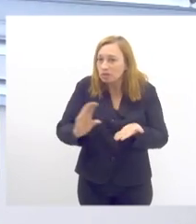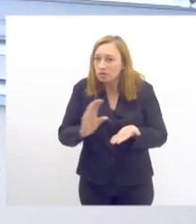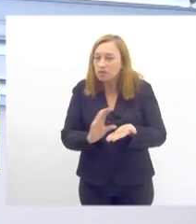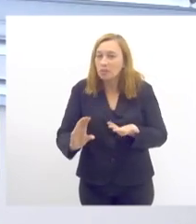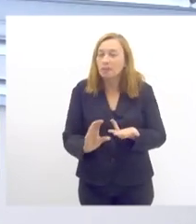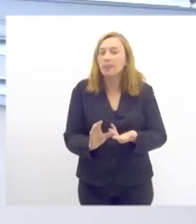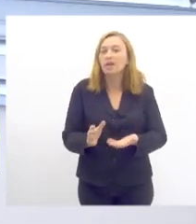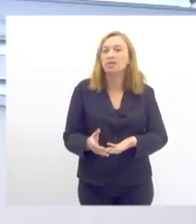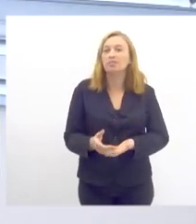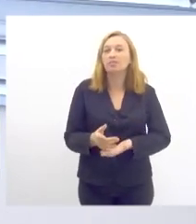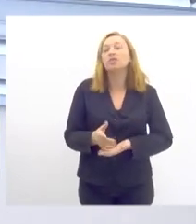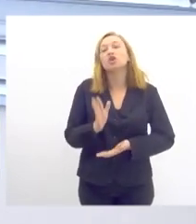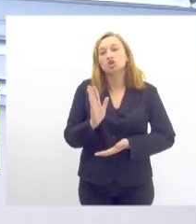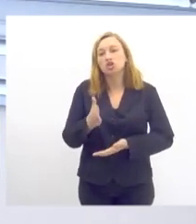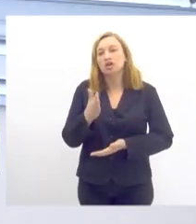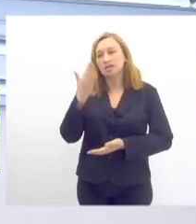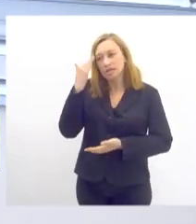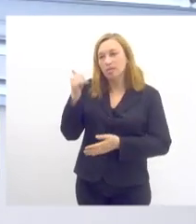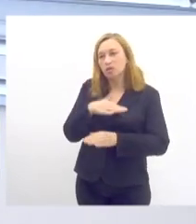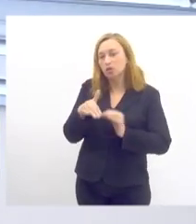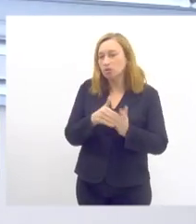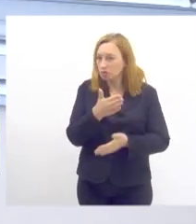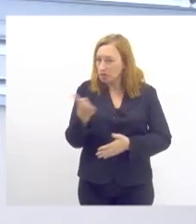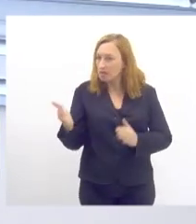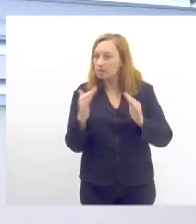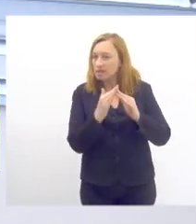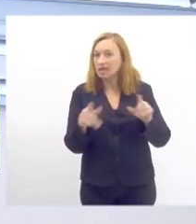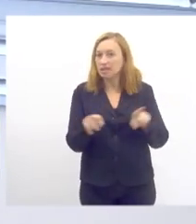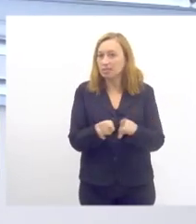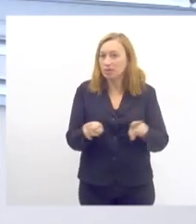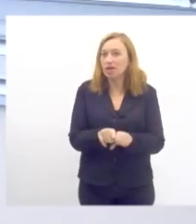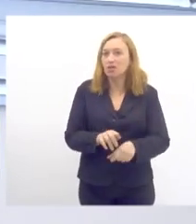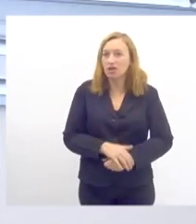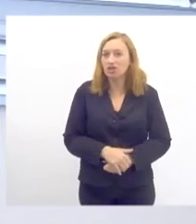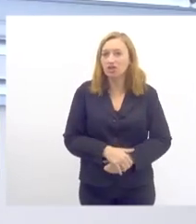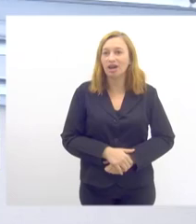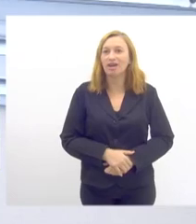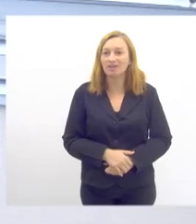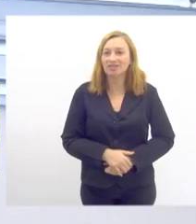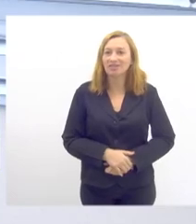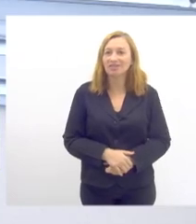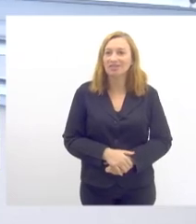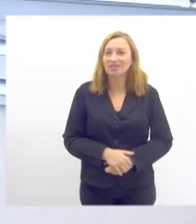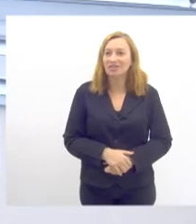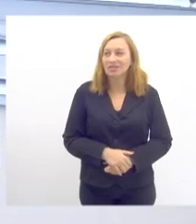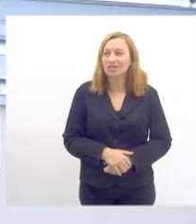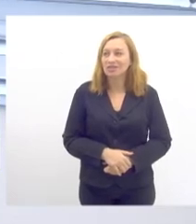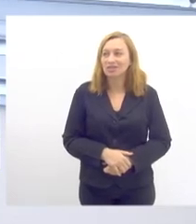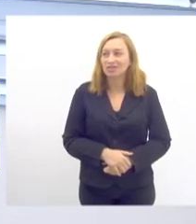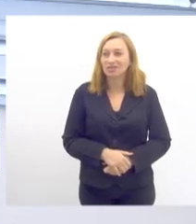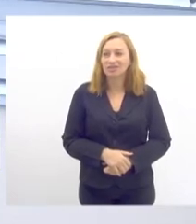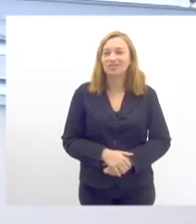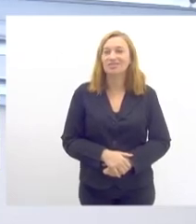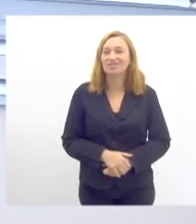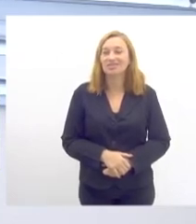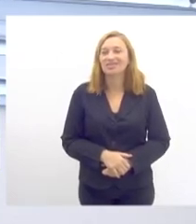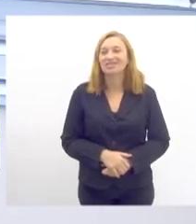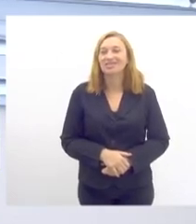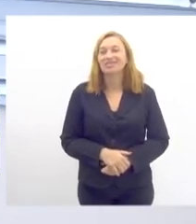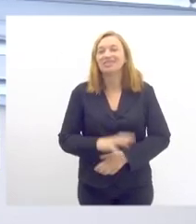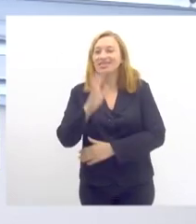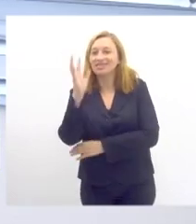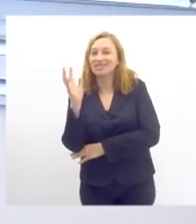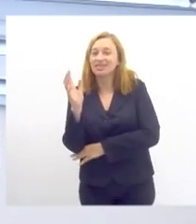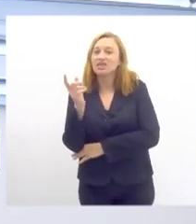mas eu acho que isso já é sabido por essa casa também. A questão dos repasses, considerando a natureza do